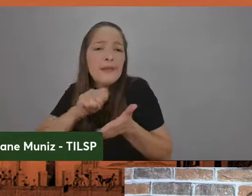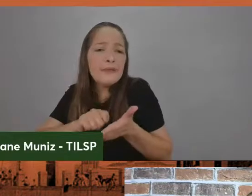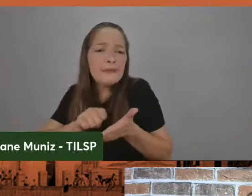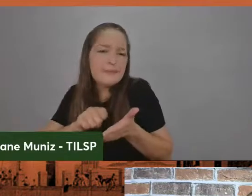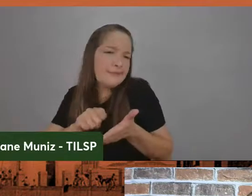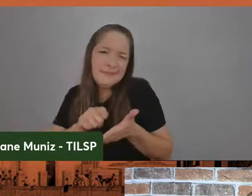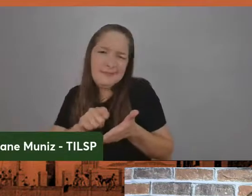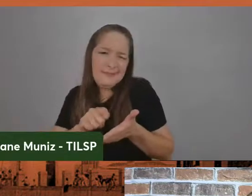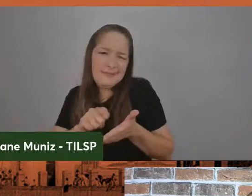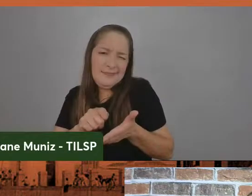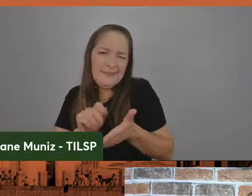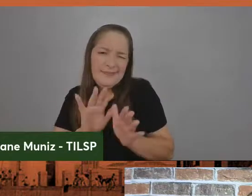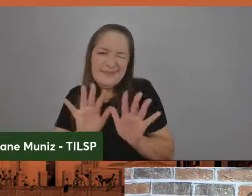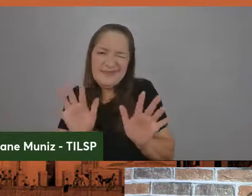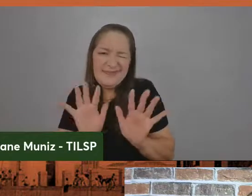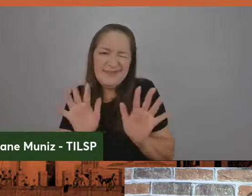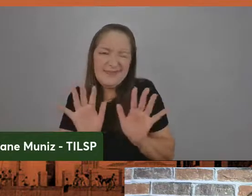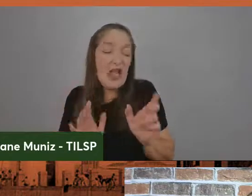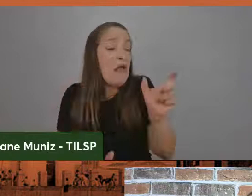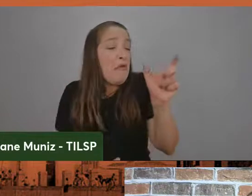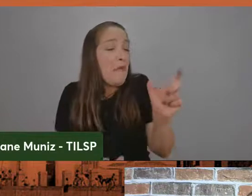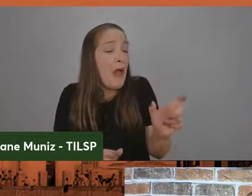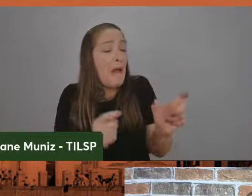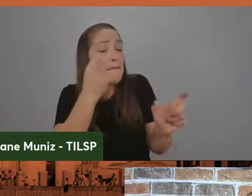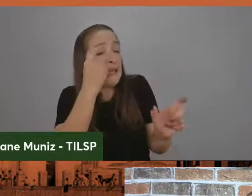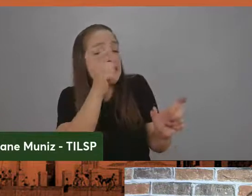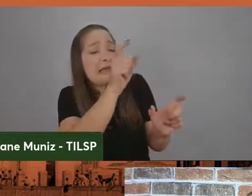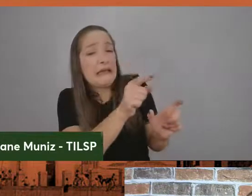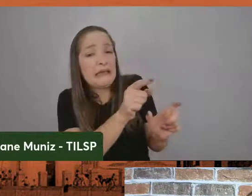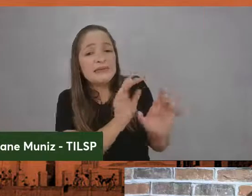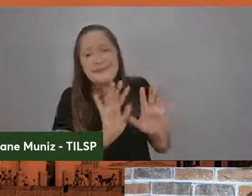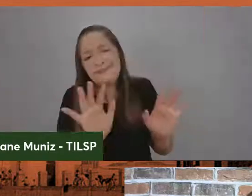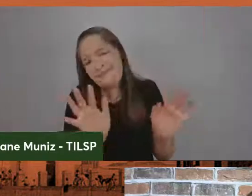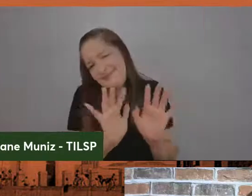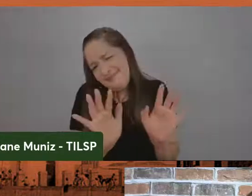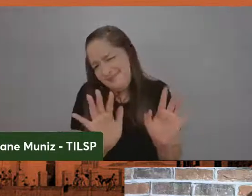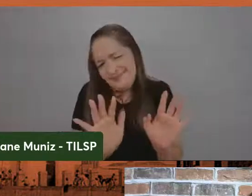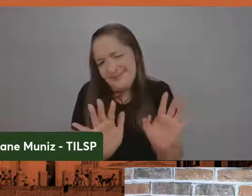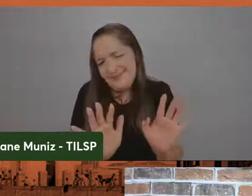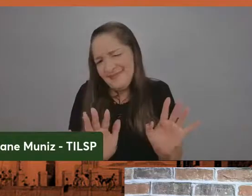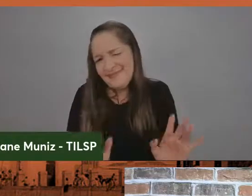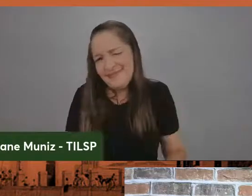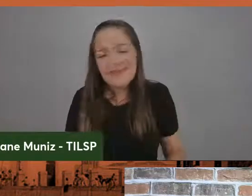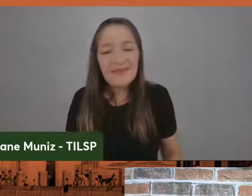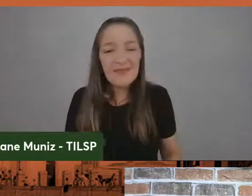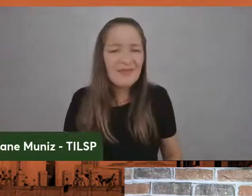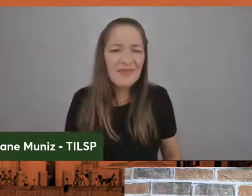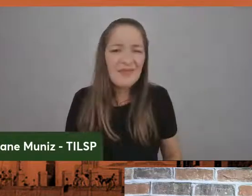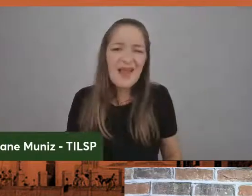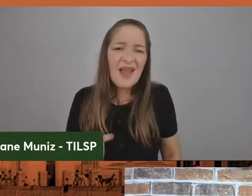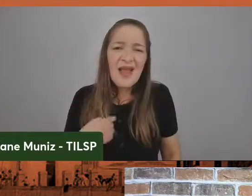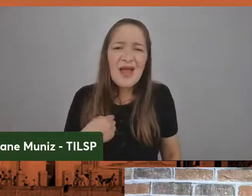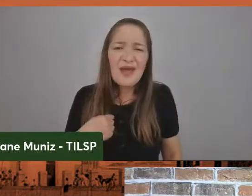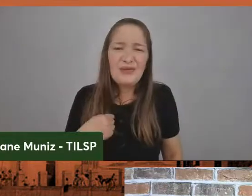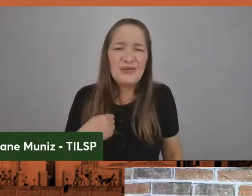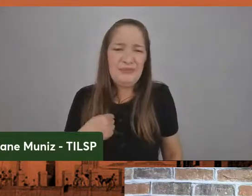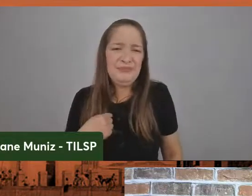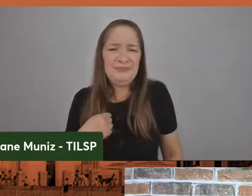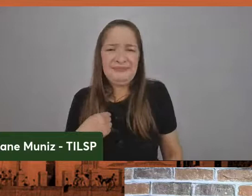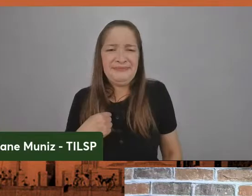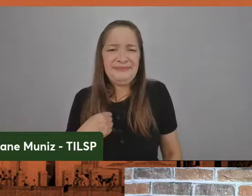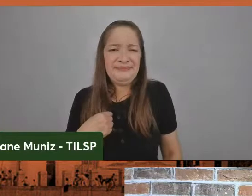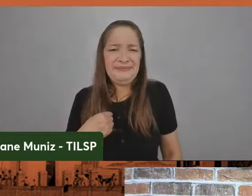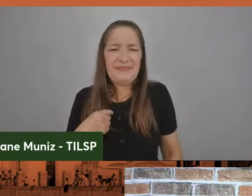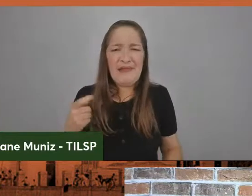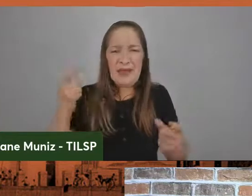que esse personagem é ele, enfim... Eu não, enfim, não me deixei